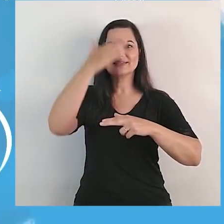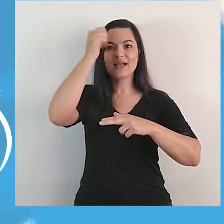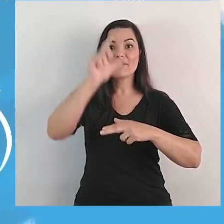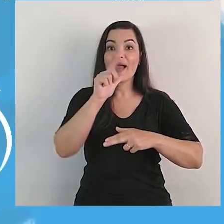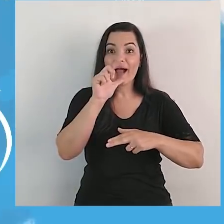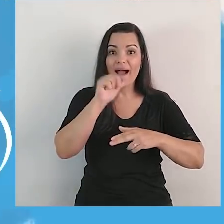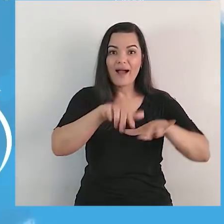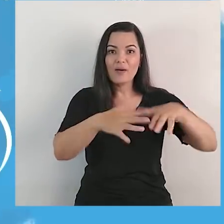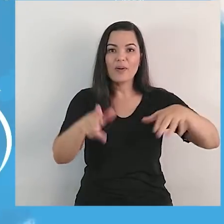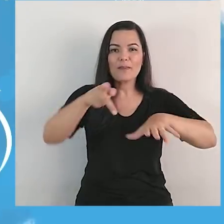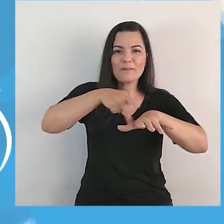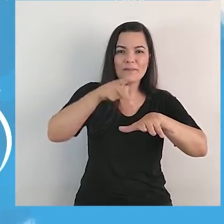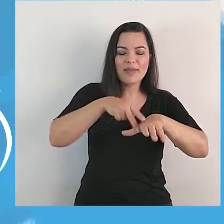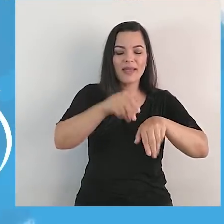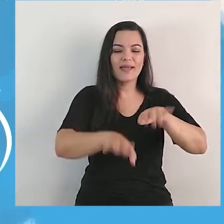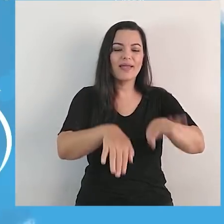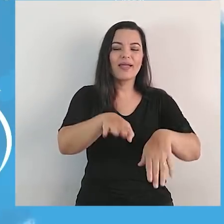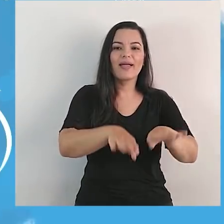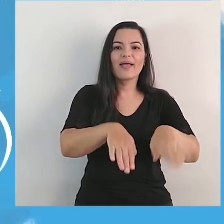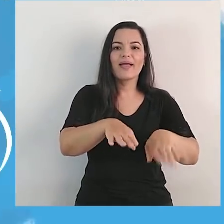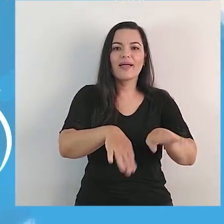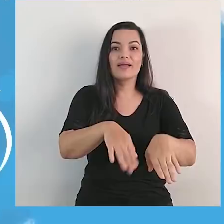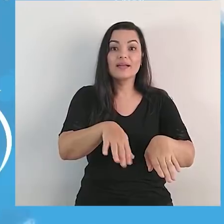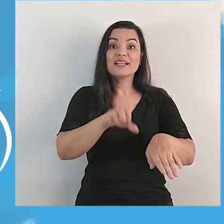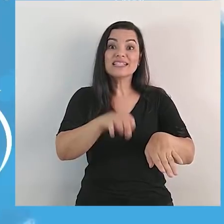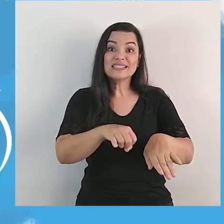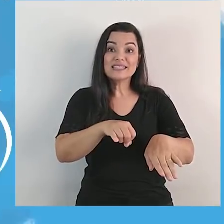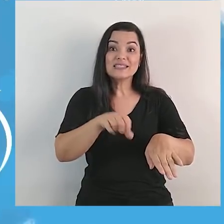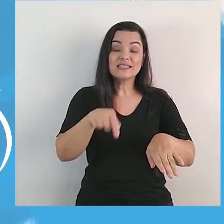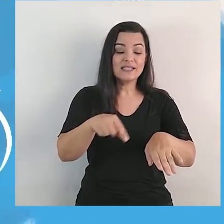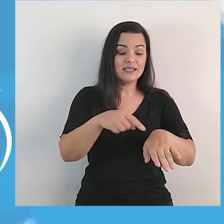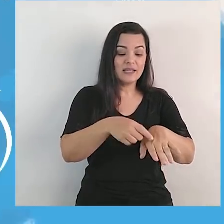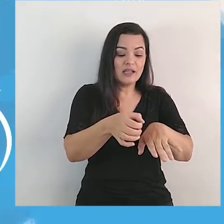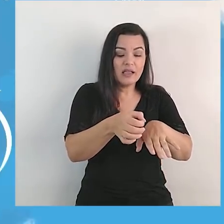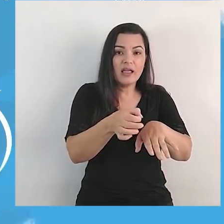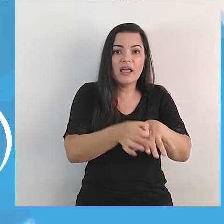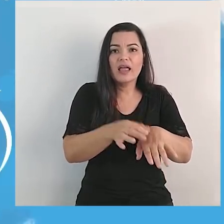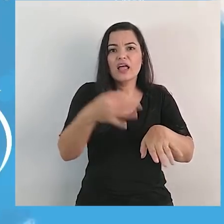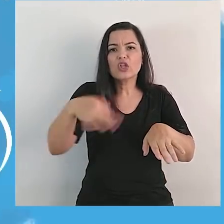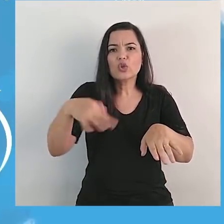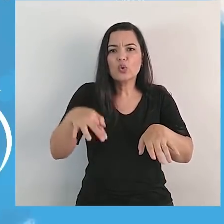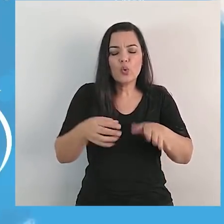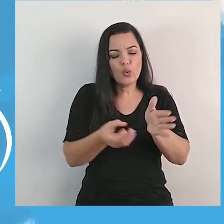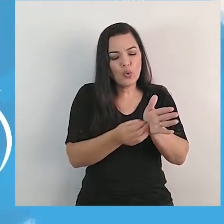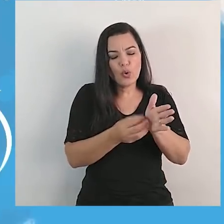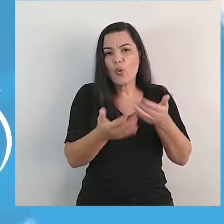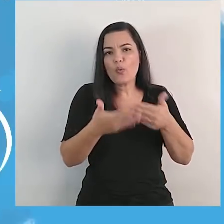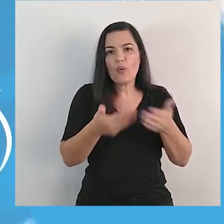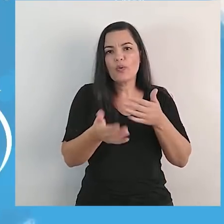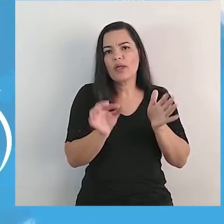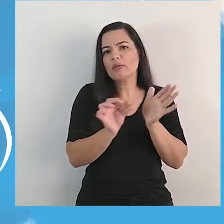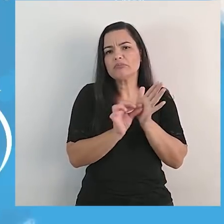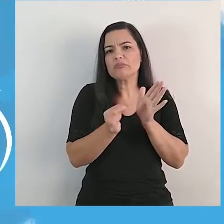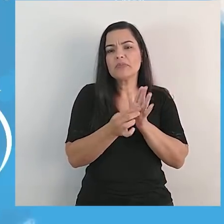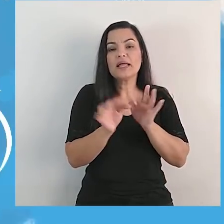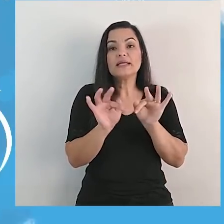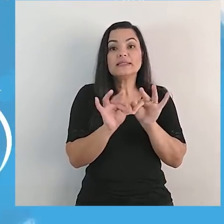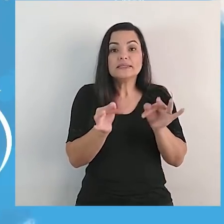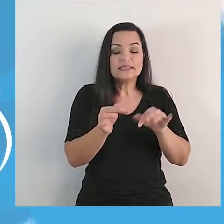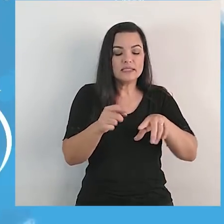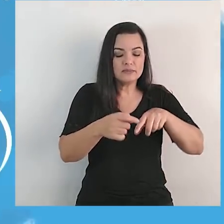lagoa, com os pezinhos dentro d'água, se elas tiverem qualquer machucadinho no pé e ficarem